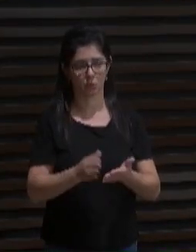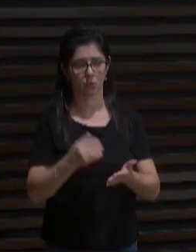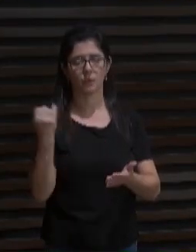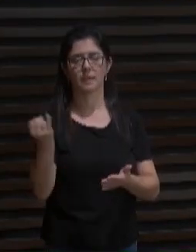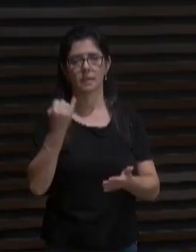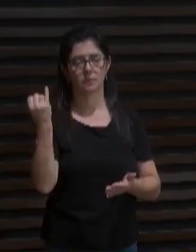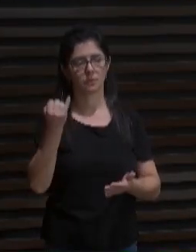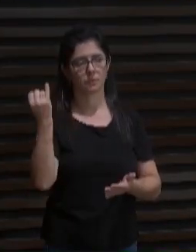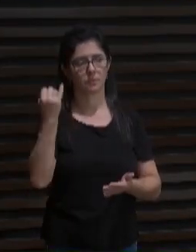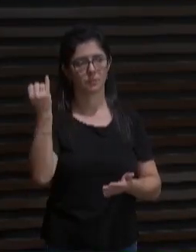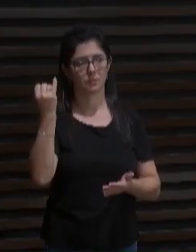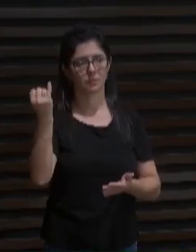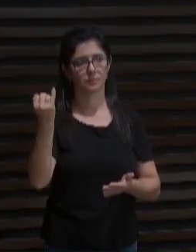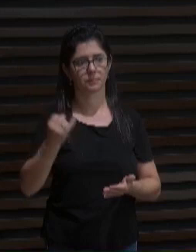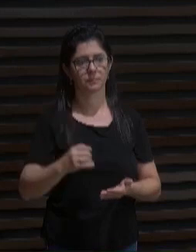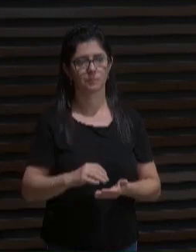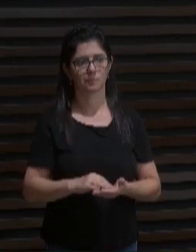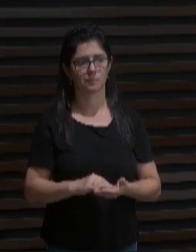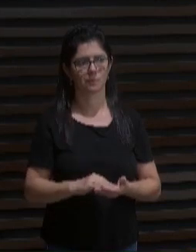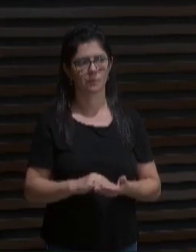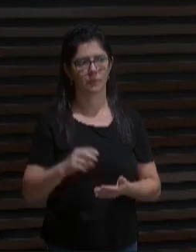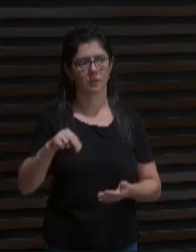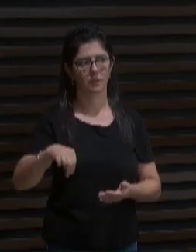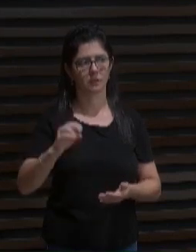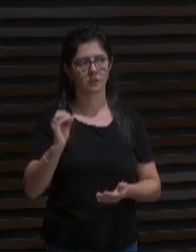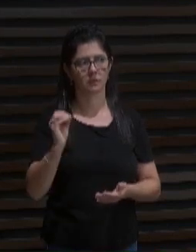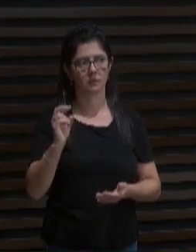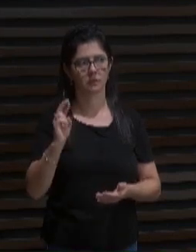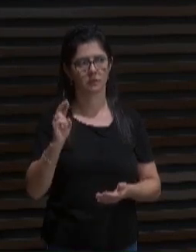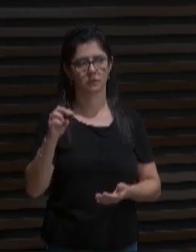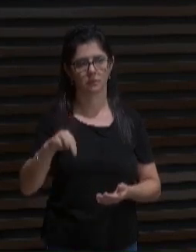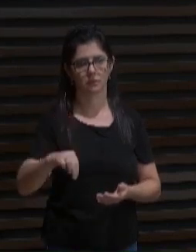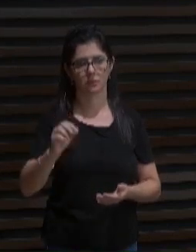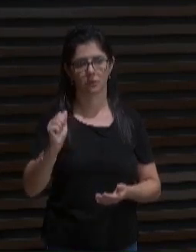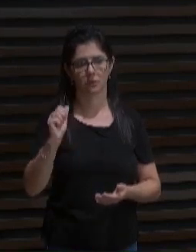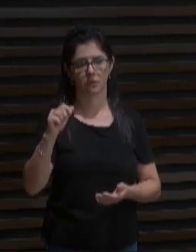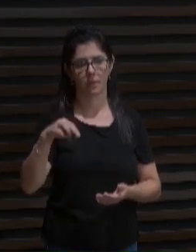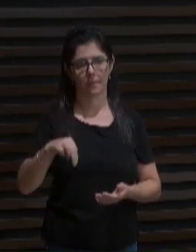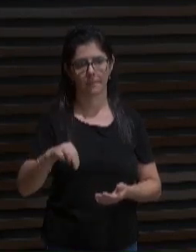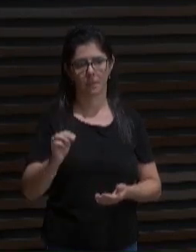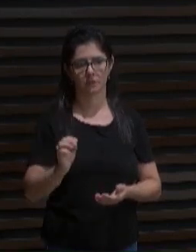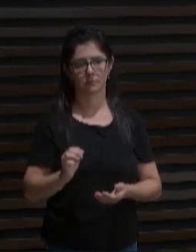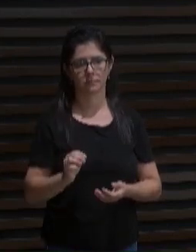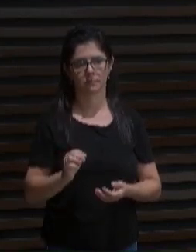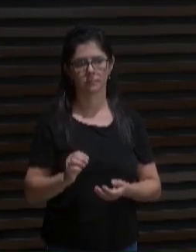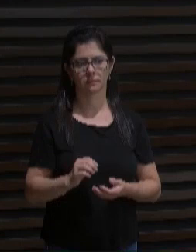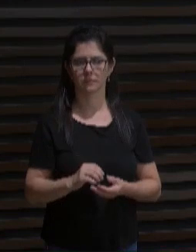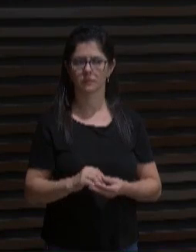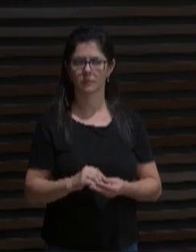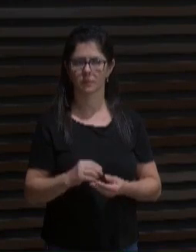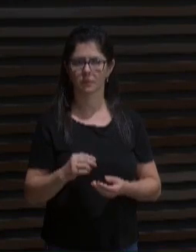Hein? Ele é Norman Gruber, é o intercessor, mas você procura lá, o intercessor